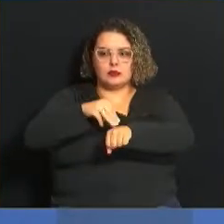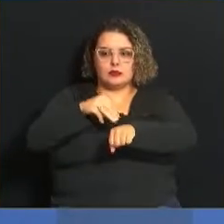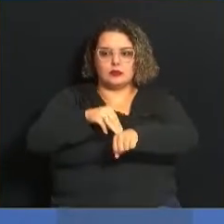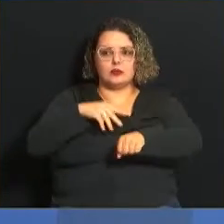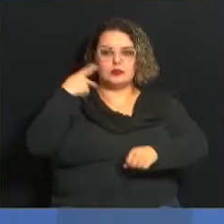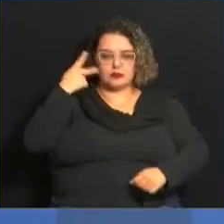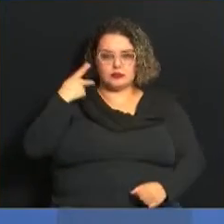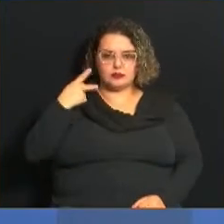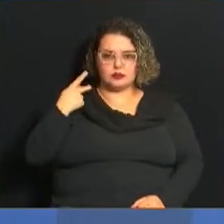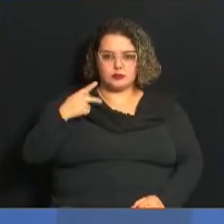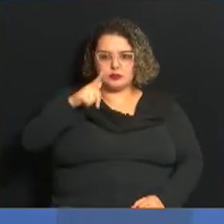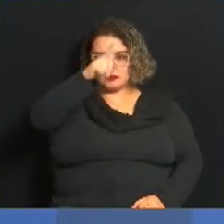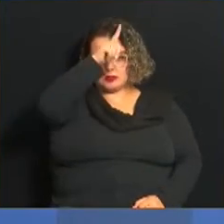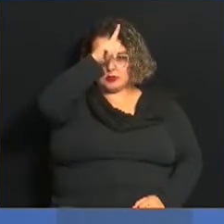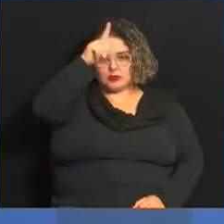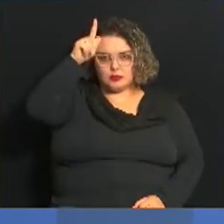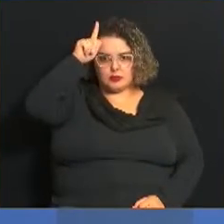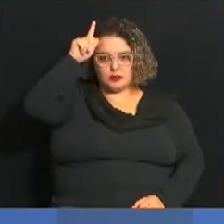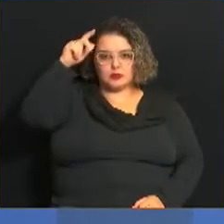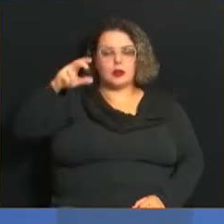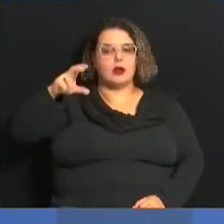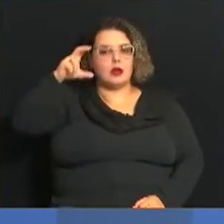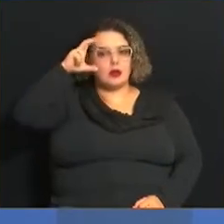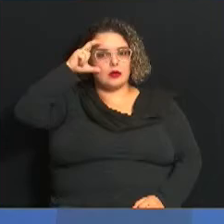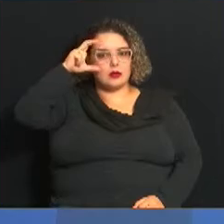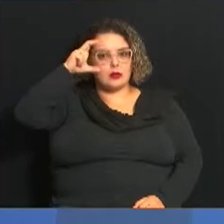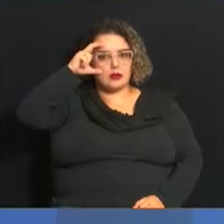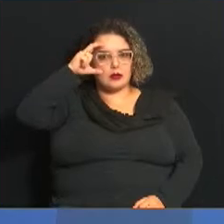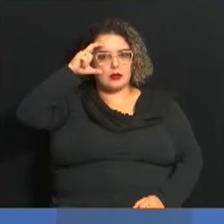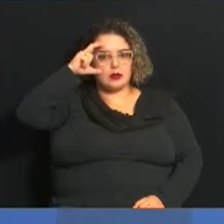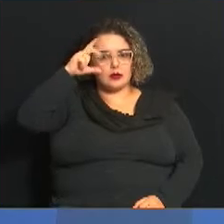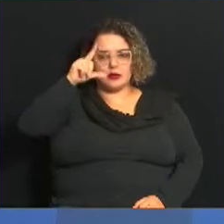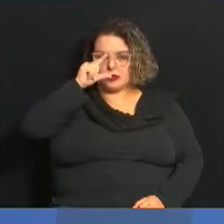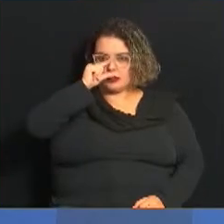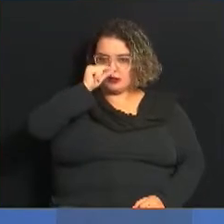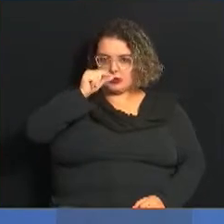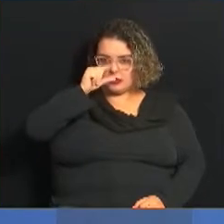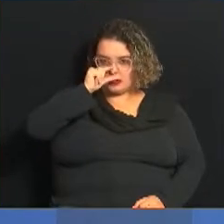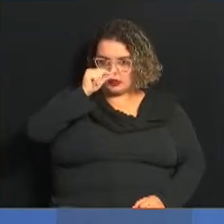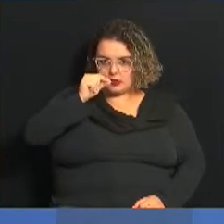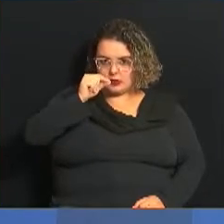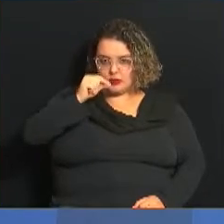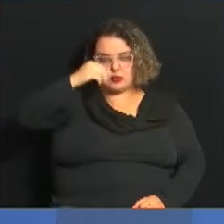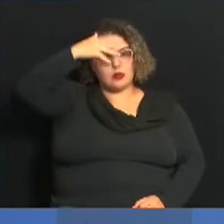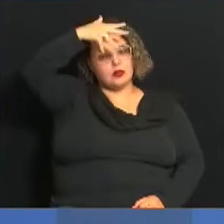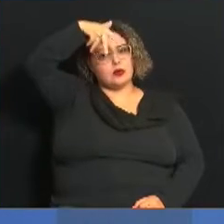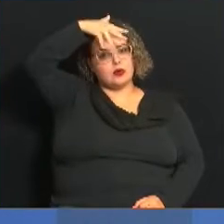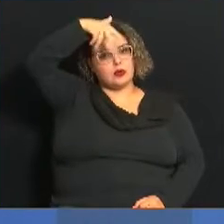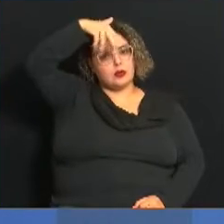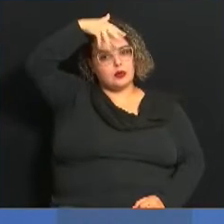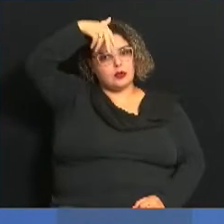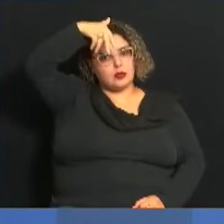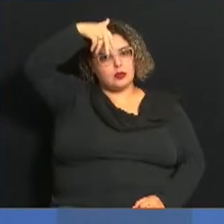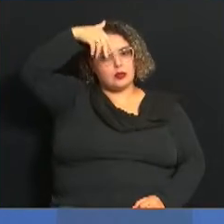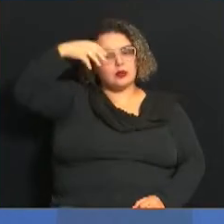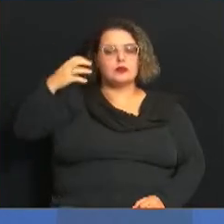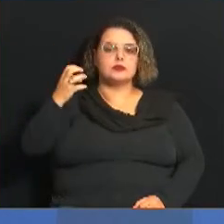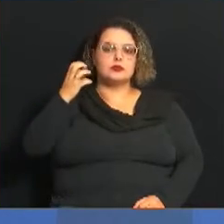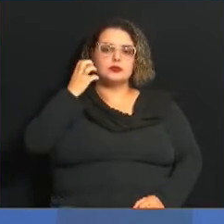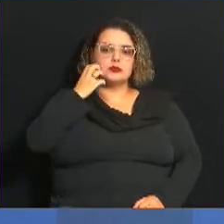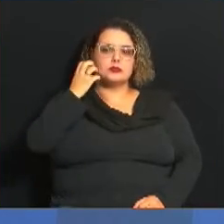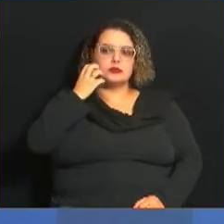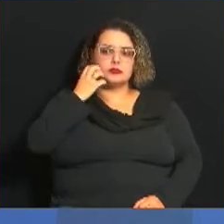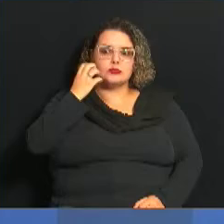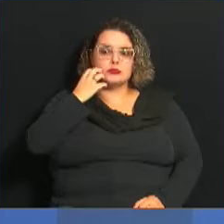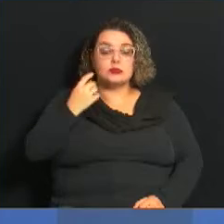vereadores Gustavo Peta, Carlinhos Camelô, Arnaldo Salvetti, Rodrigo da Farmadique e Igor Diego. E